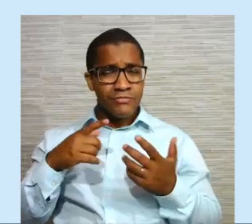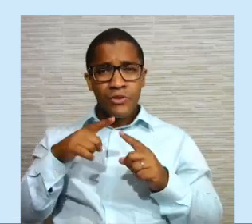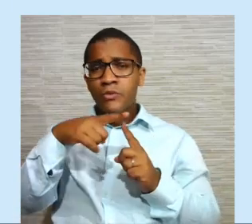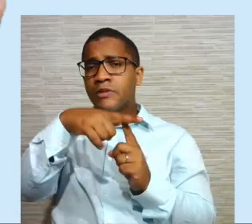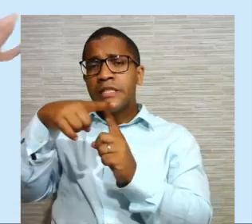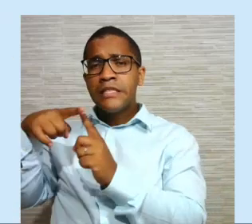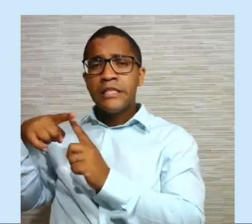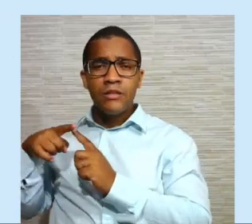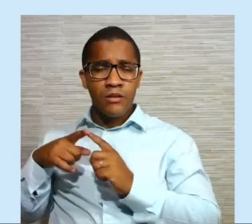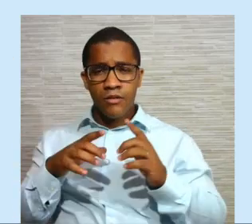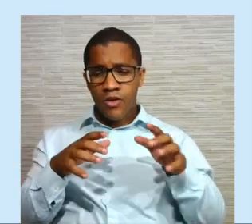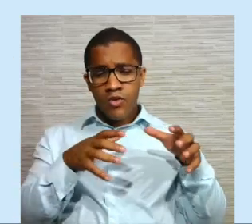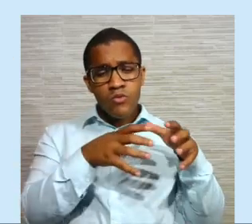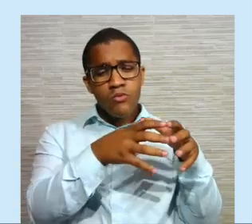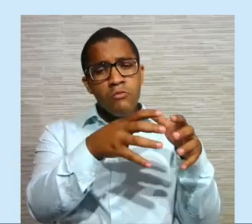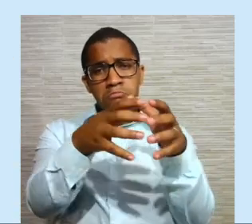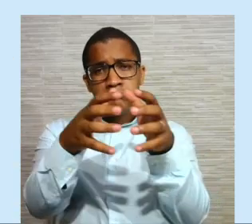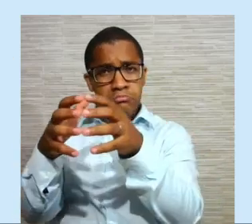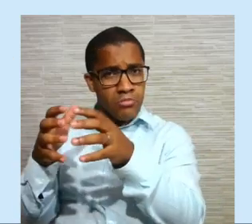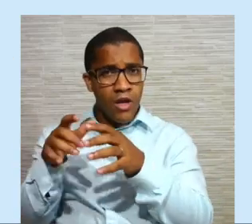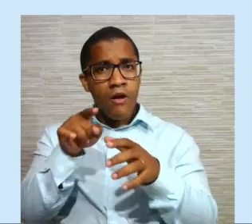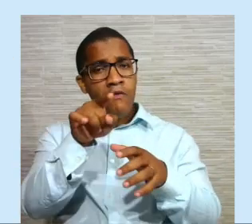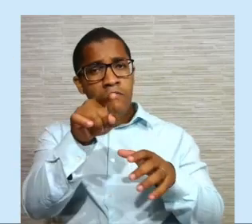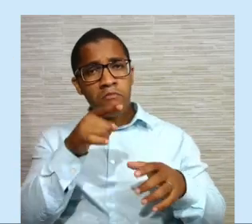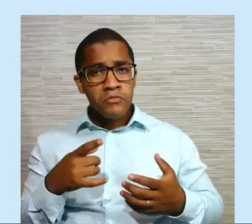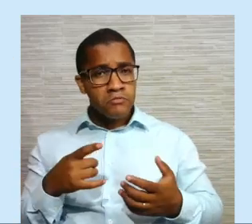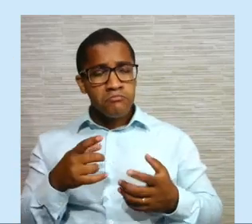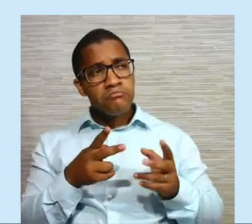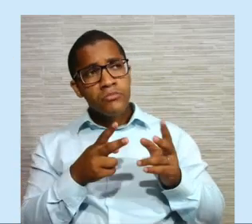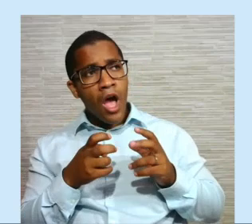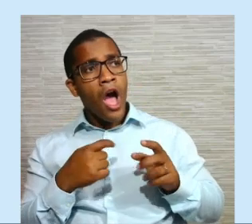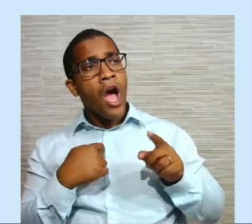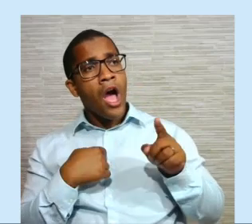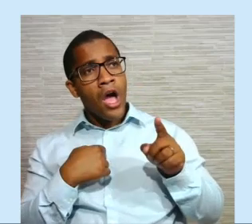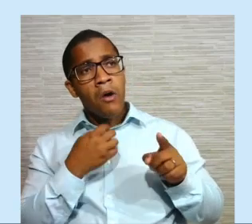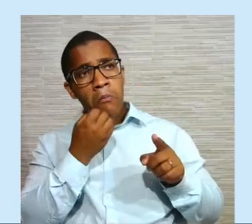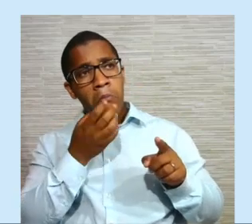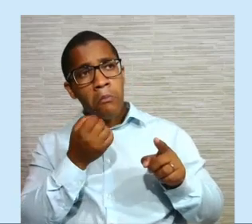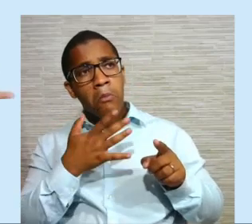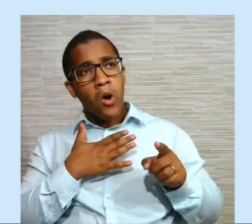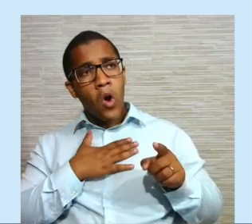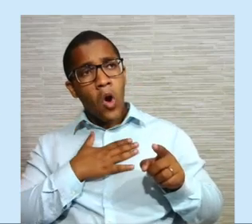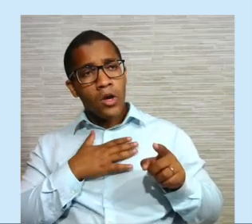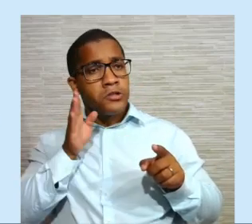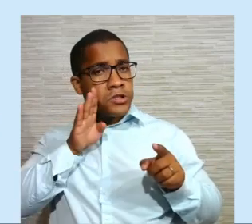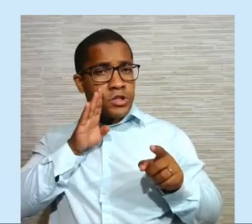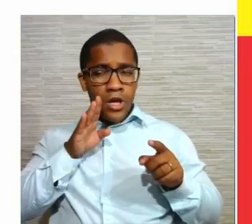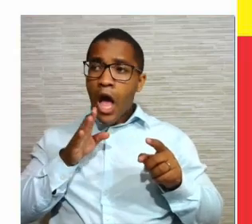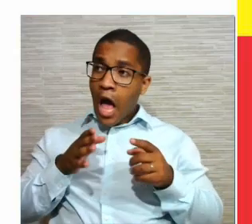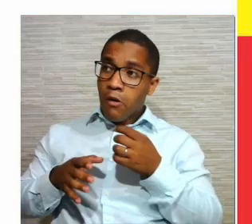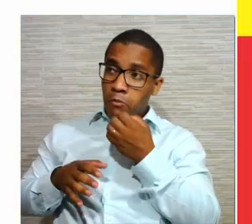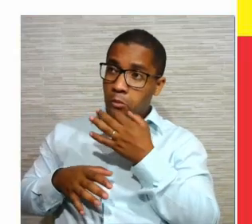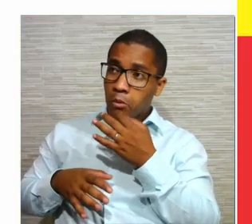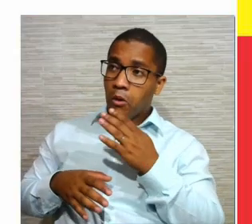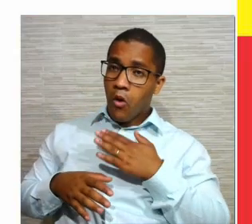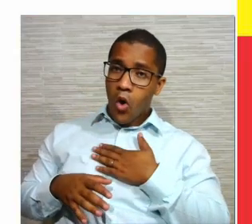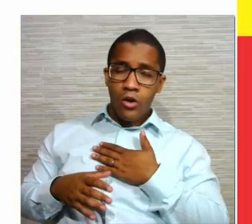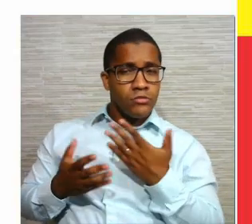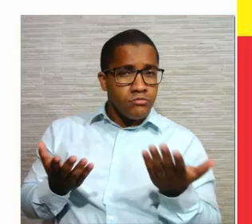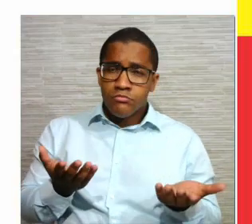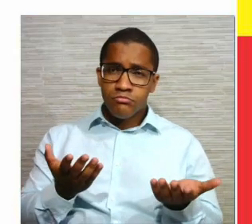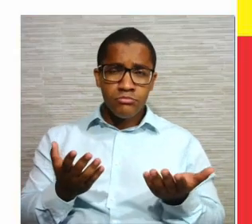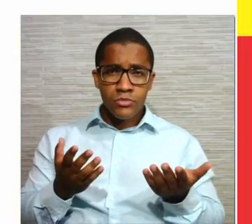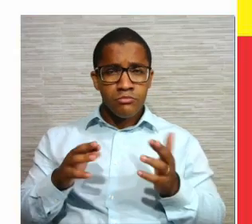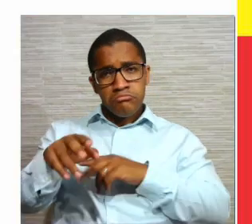vai atingir determinadas pessoas e você vai se identificar, vai ouvir aquilo que mais você gosta. Então, assim, ela